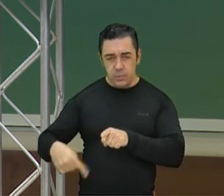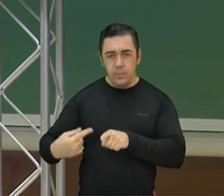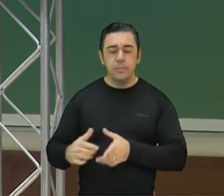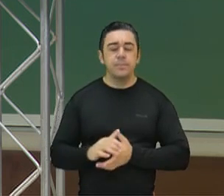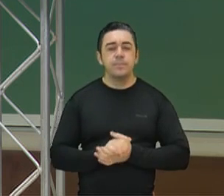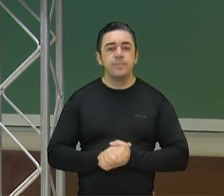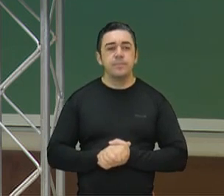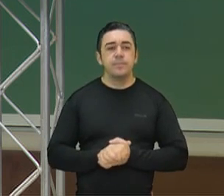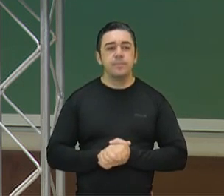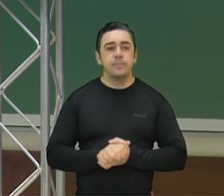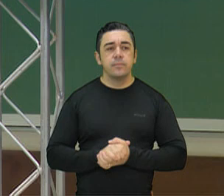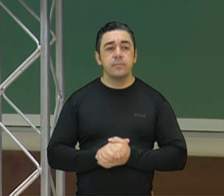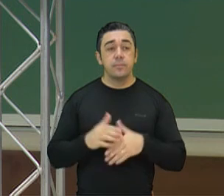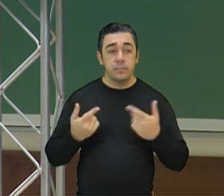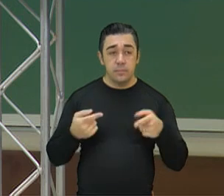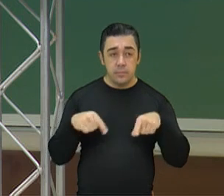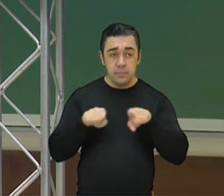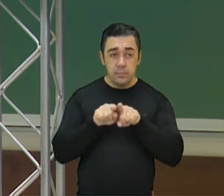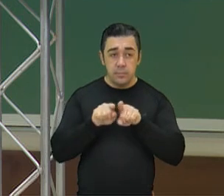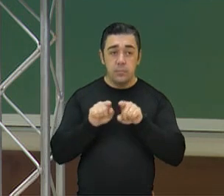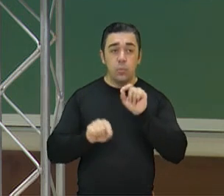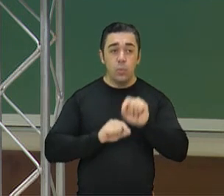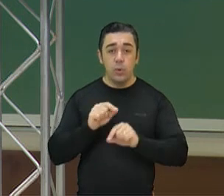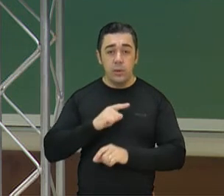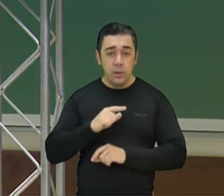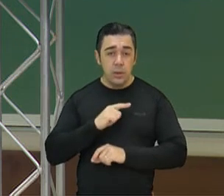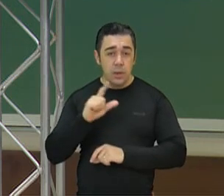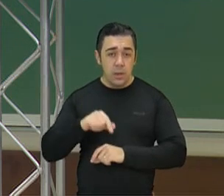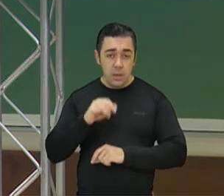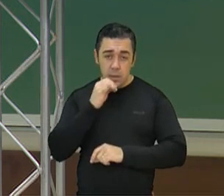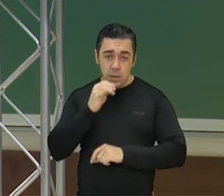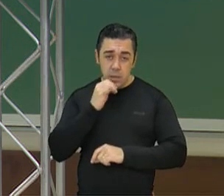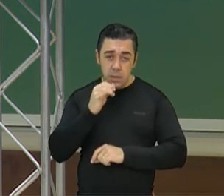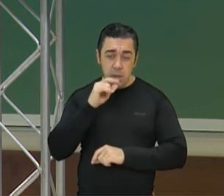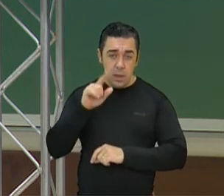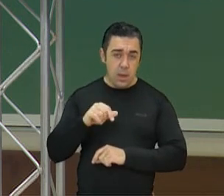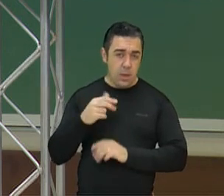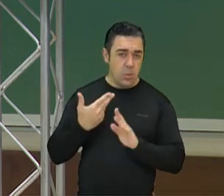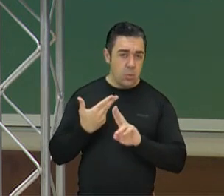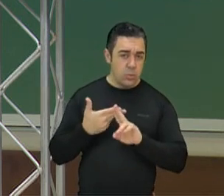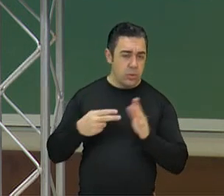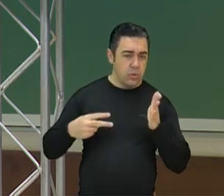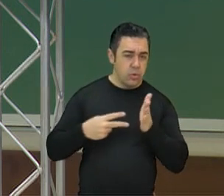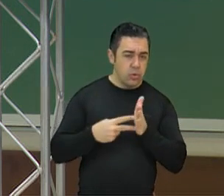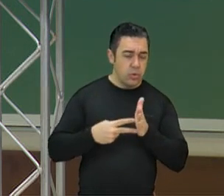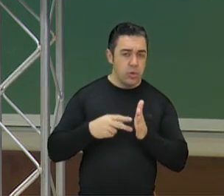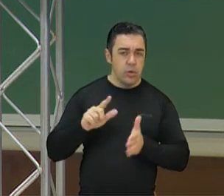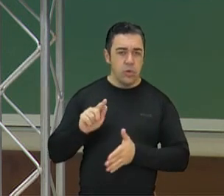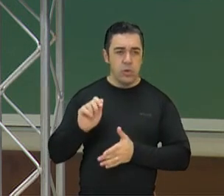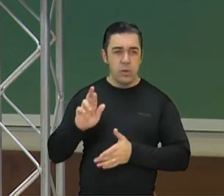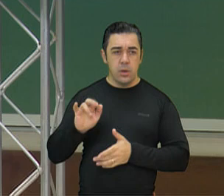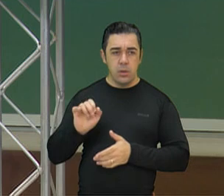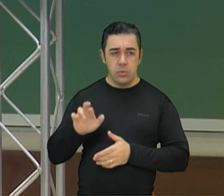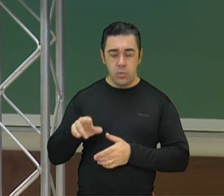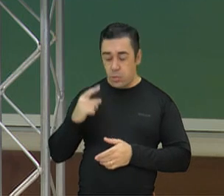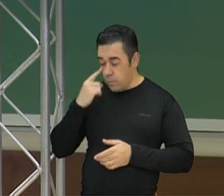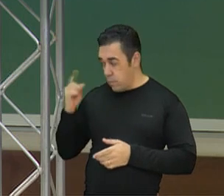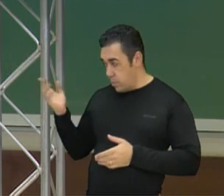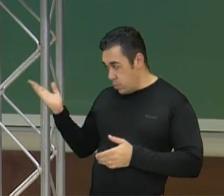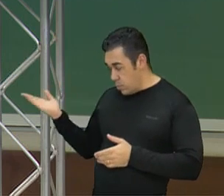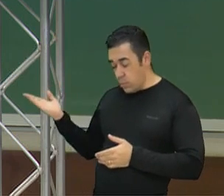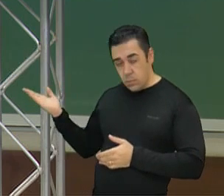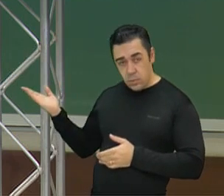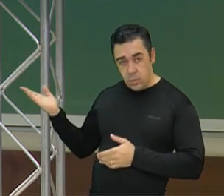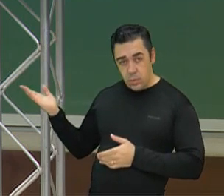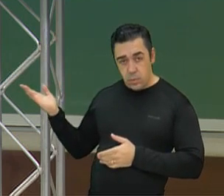E também tem o símbolo aqui dos geradores, né? O símbolo do gerador que nós vimos é